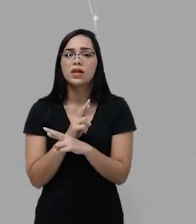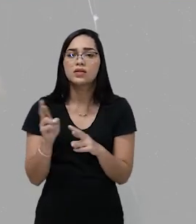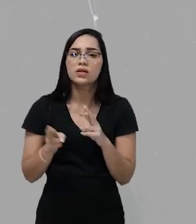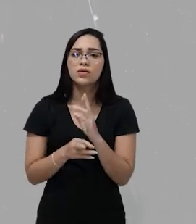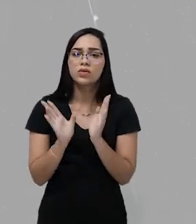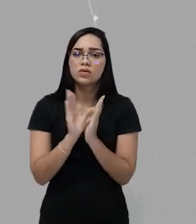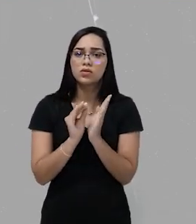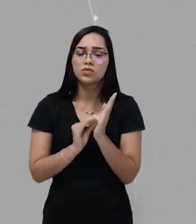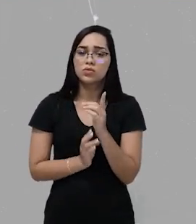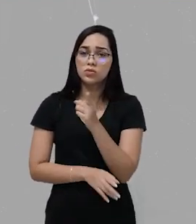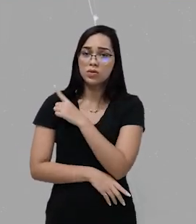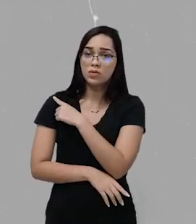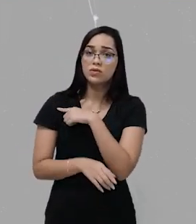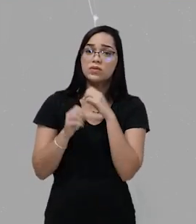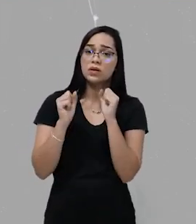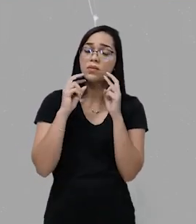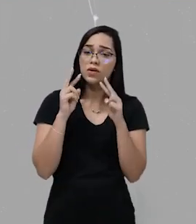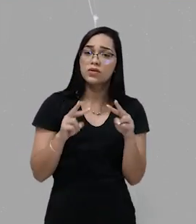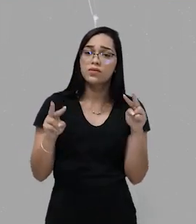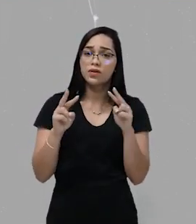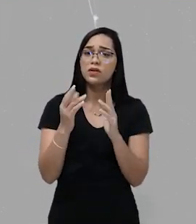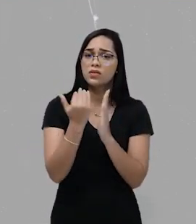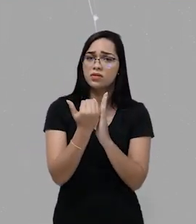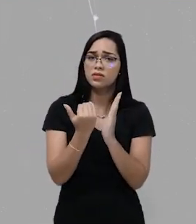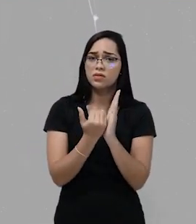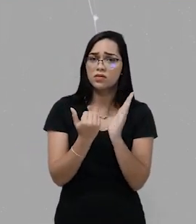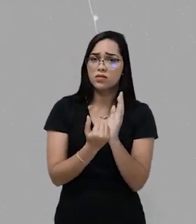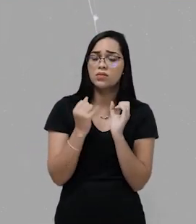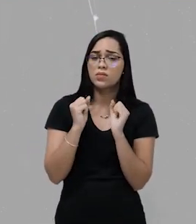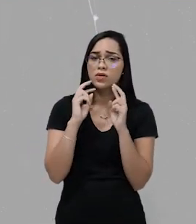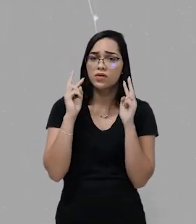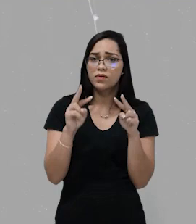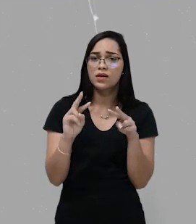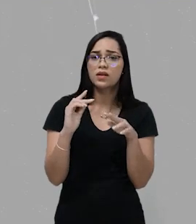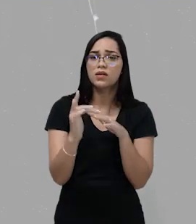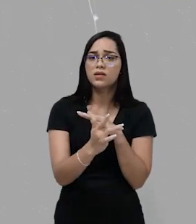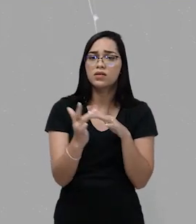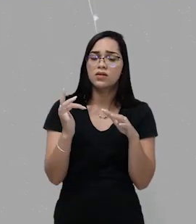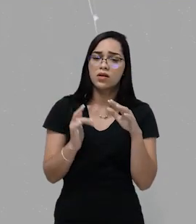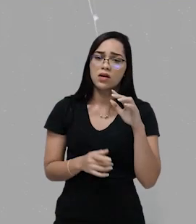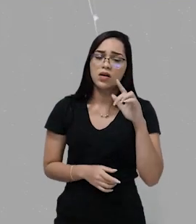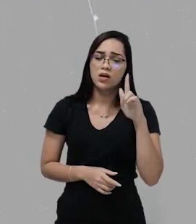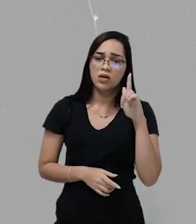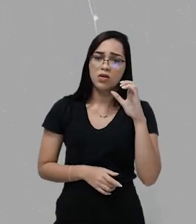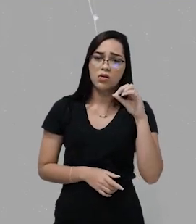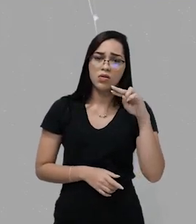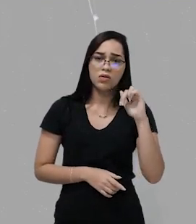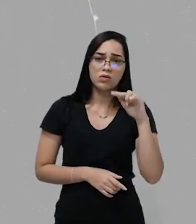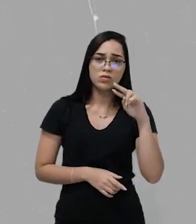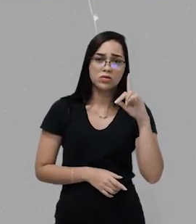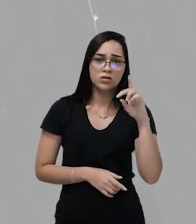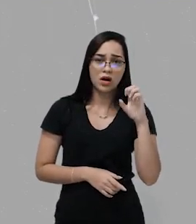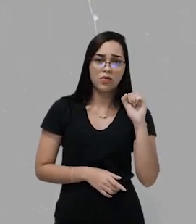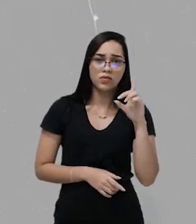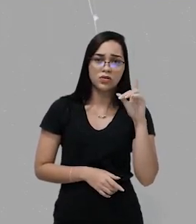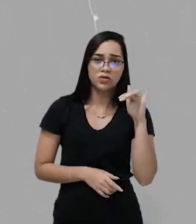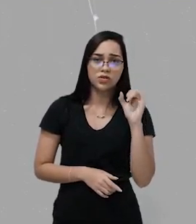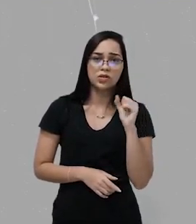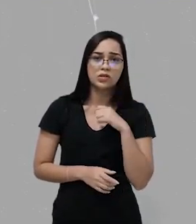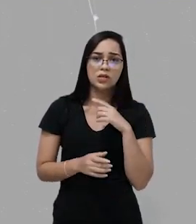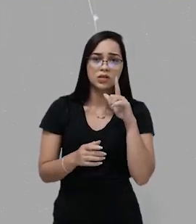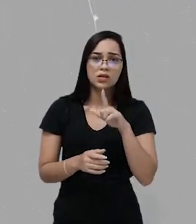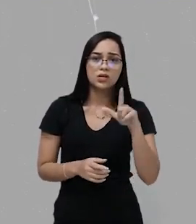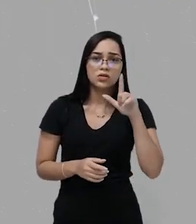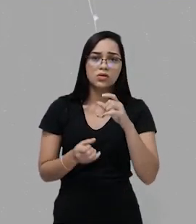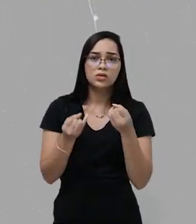conteúdo do primeiro ano, você pode assistir na nossa programação. Você pode ir lá na plataforma Gonçalves Dias e procurar uma aula do primeiro ano de